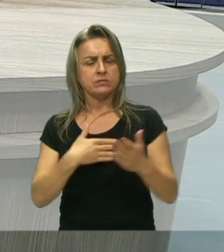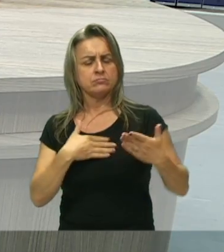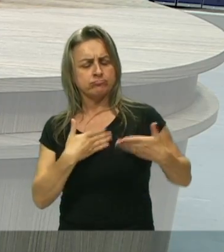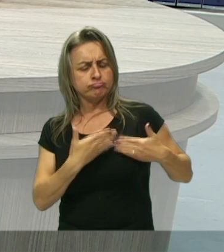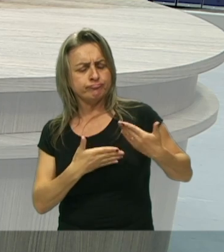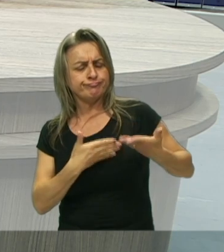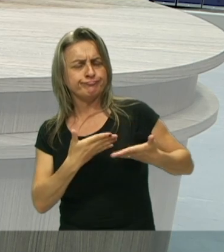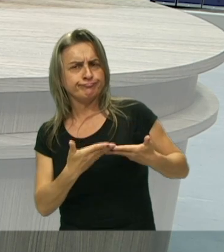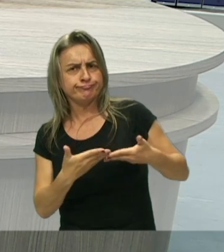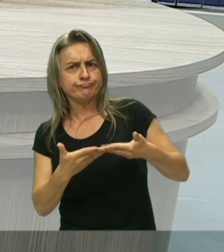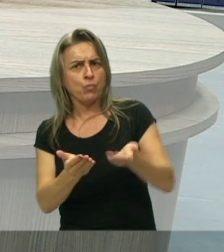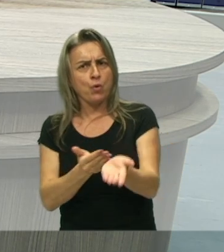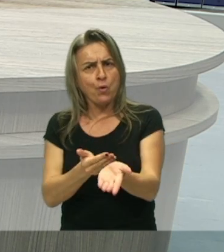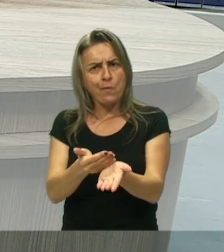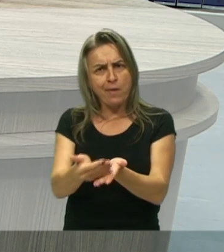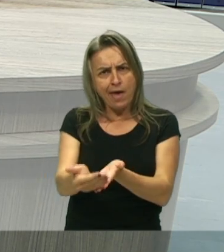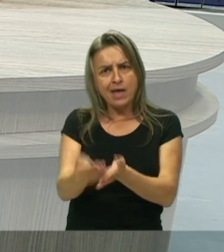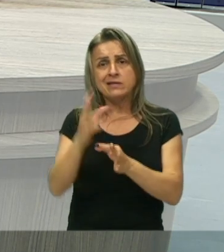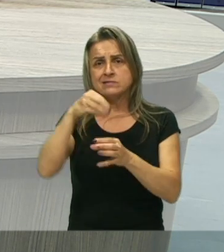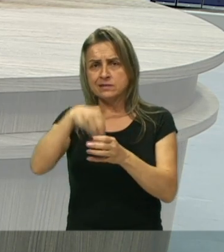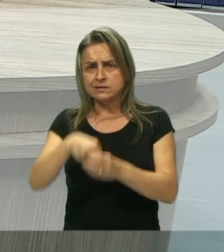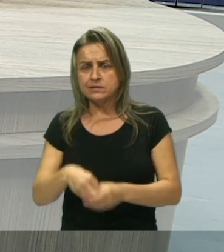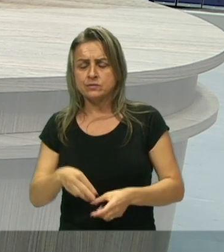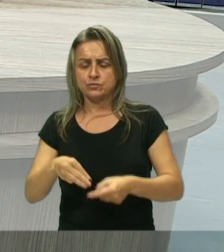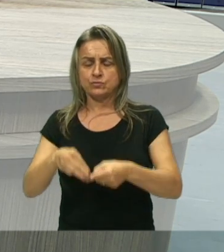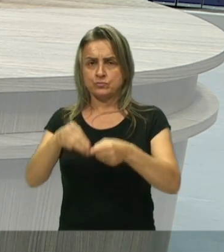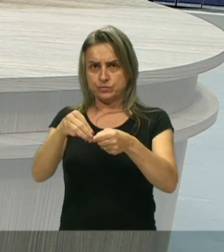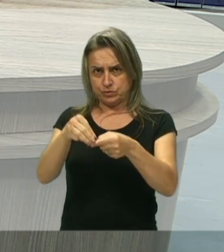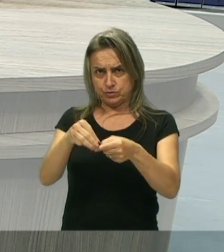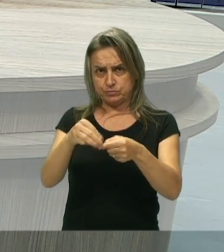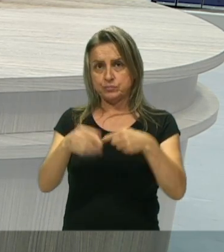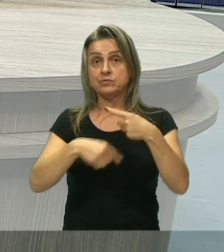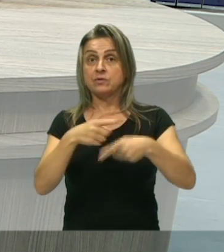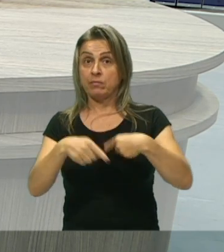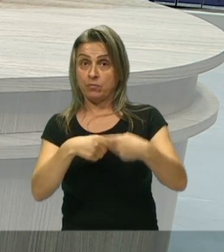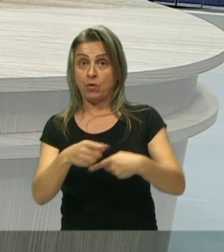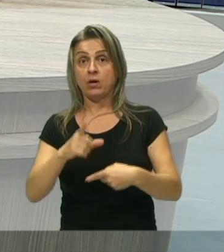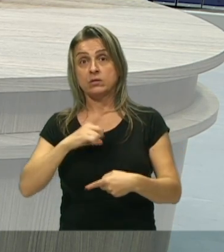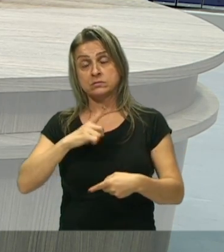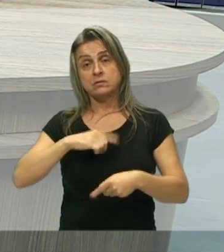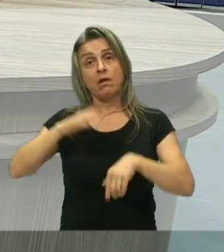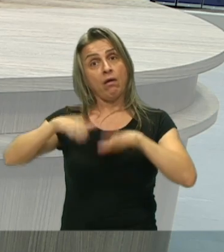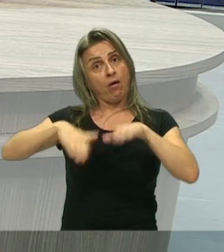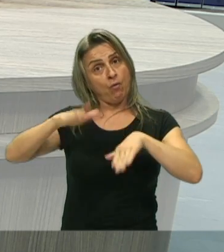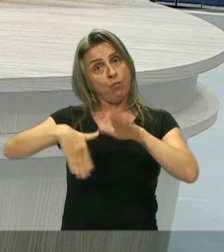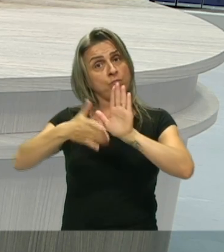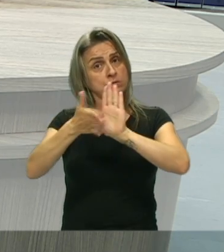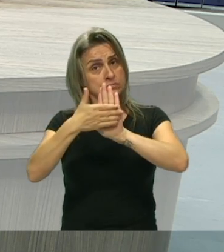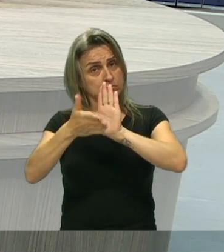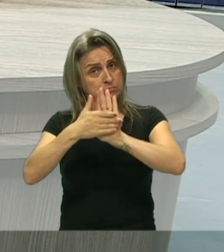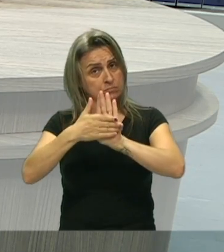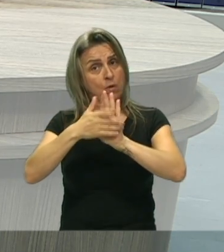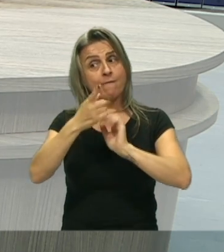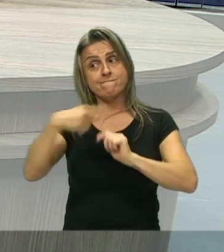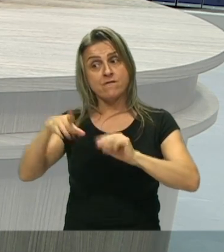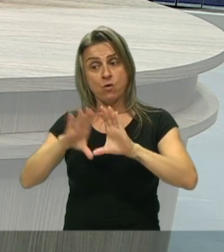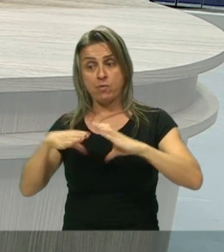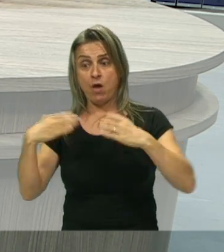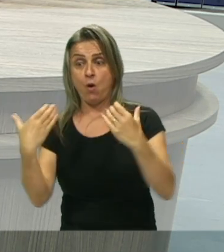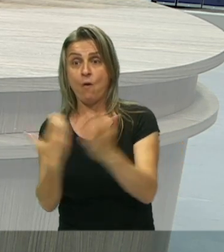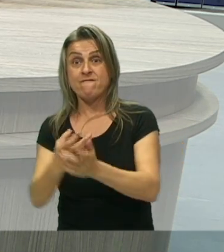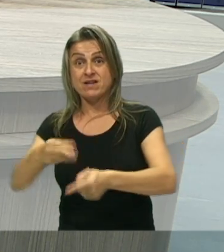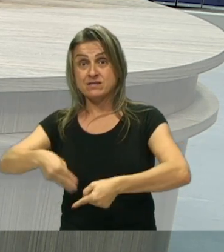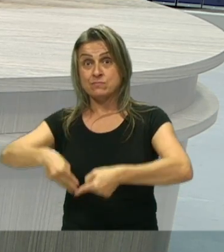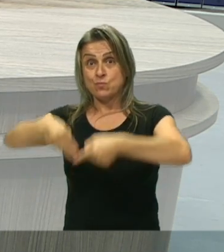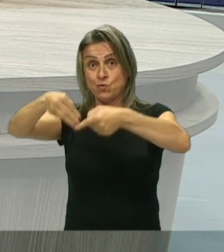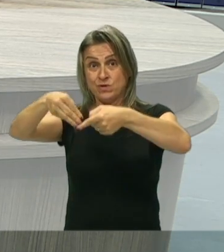Começam as pré-conferências aqui dentro do município, dessas saem alguns delegados, algumas propostas que vão para a Conferência Municipal,